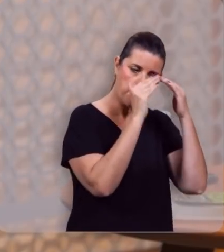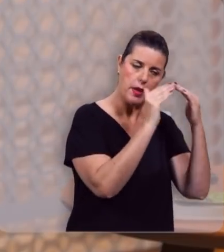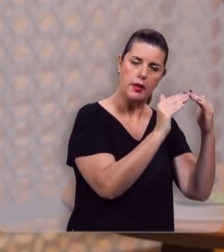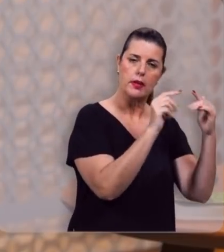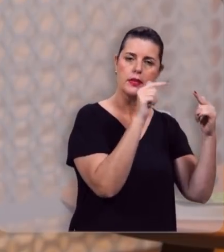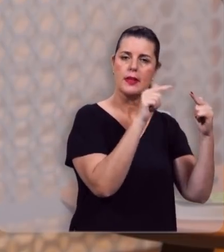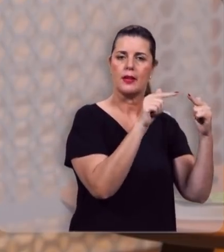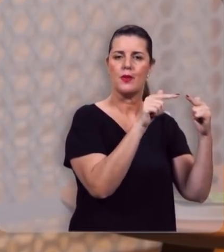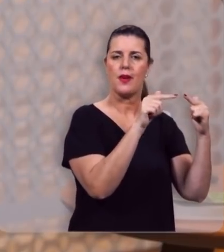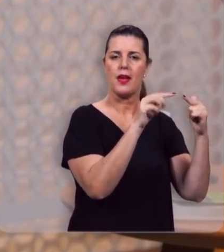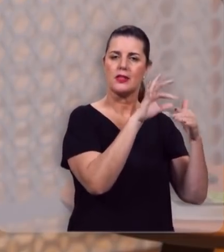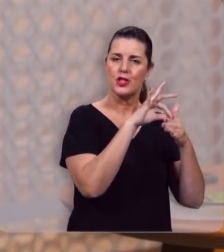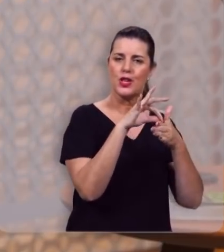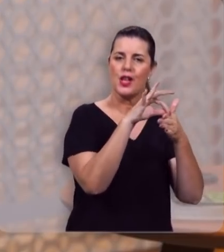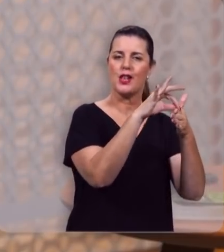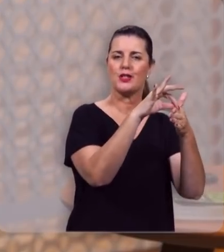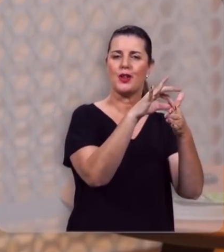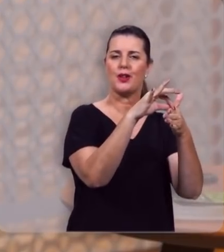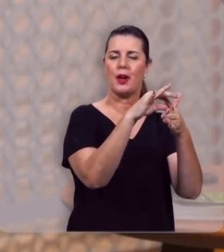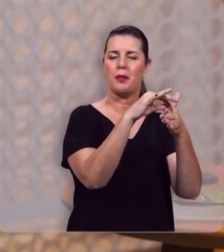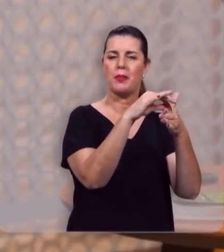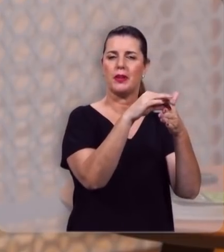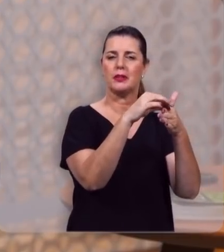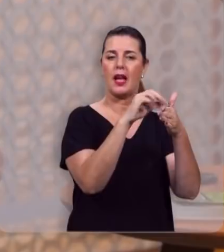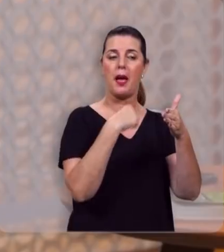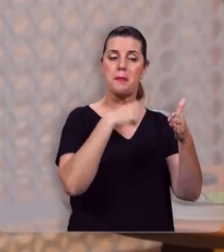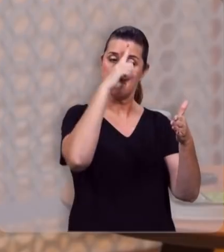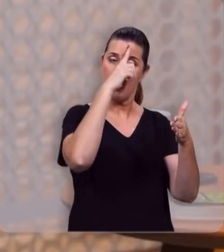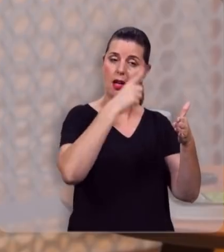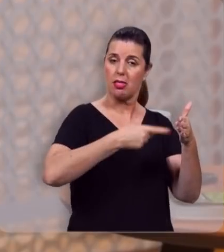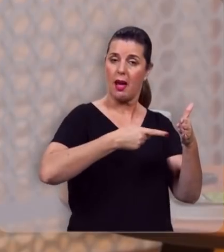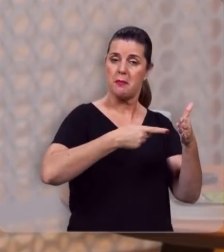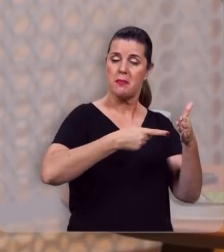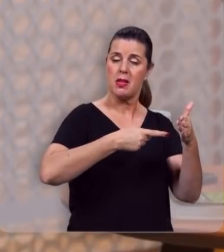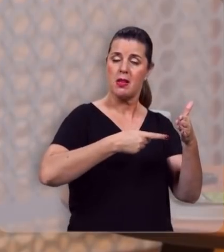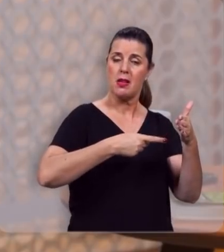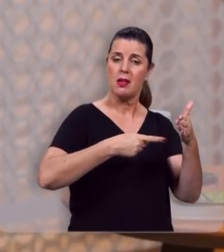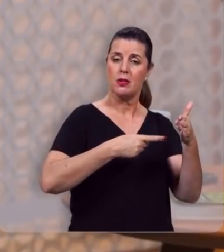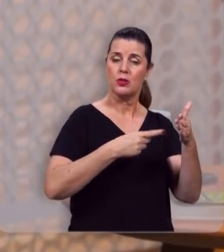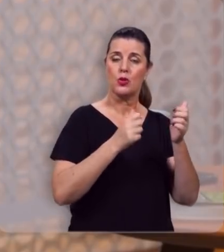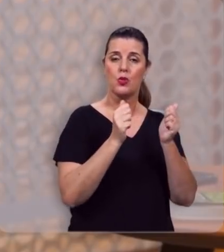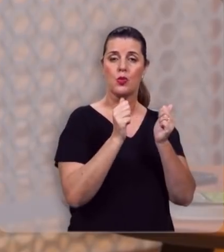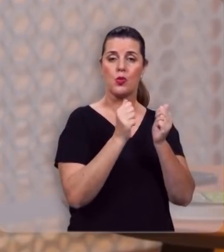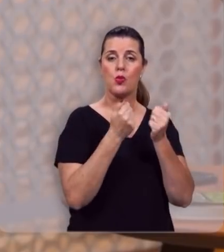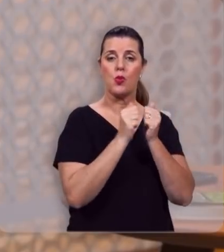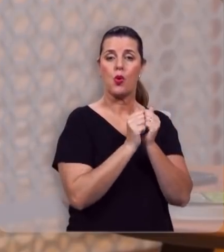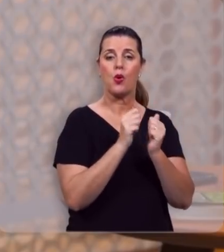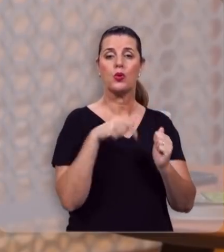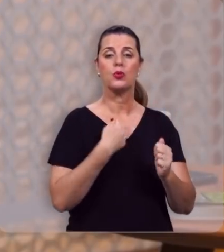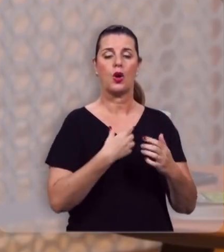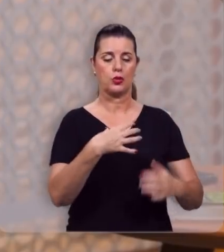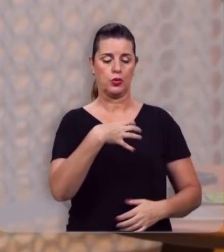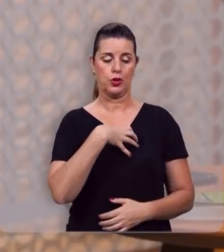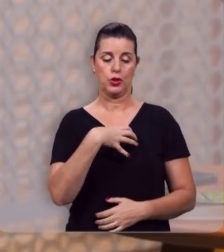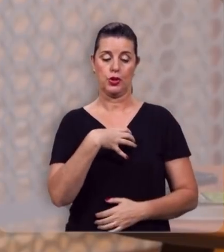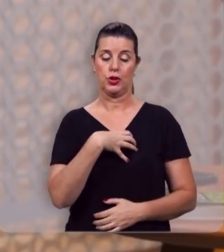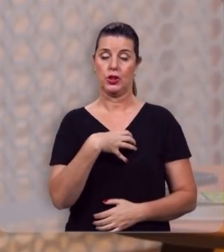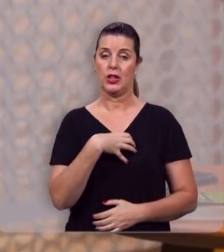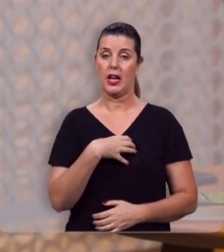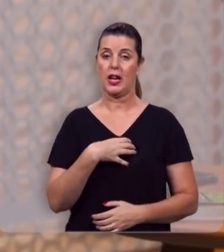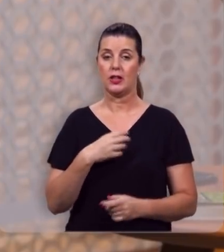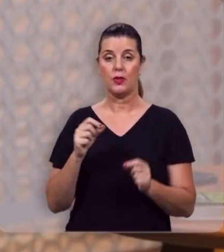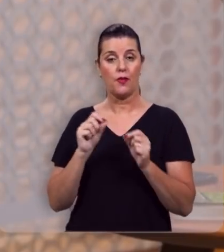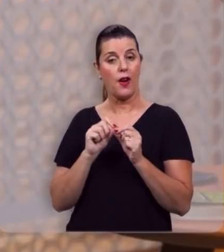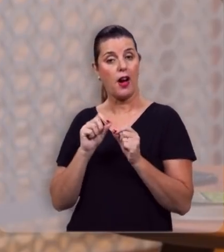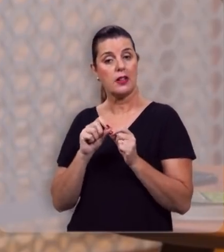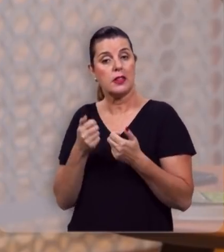essa premissa, esse direcionamento, esse mandamento, ou seja, com o nosso comportamento, com as